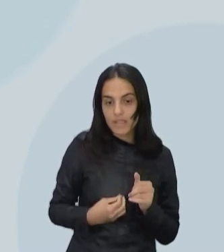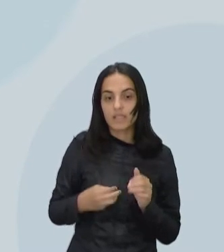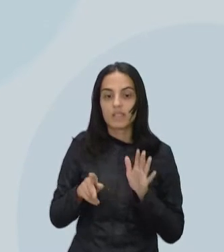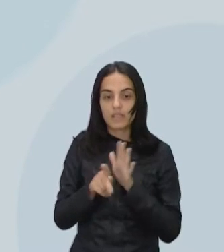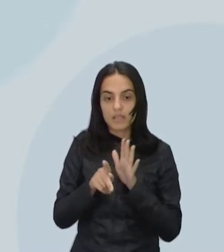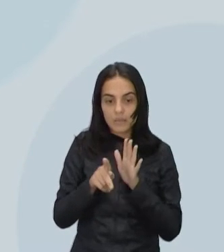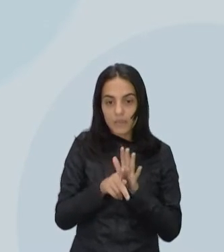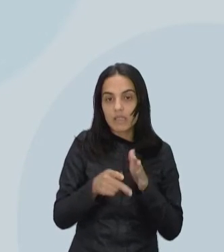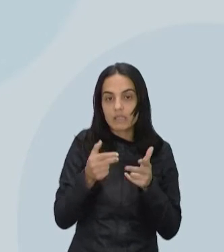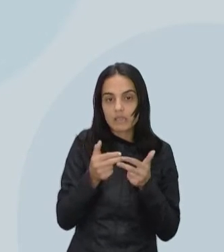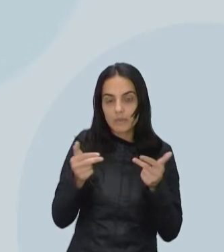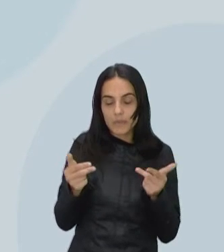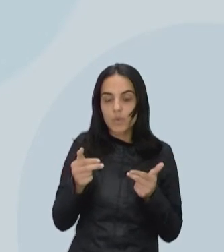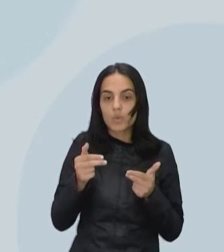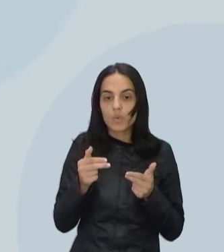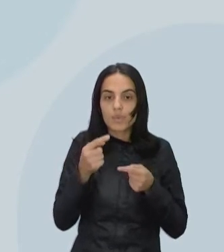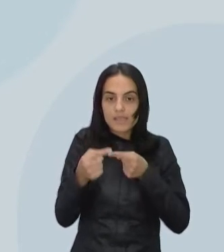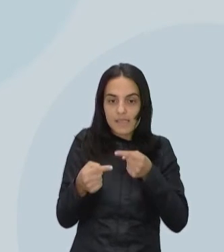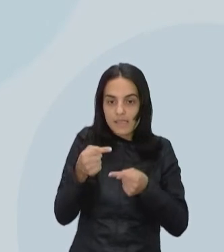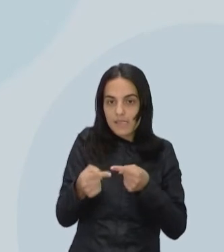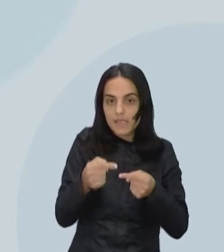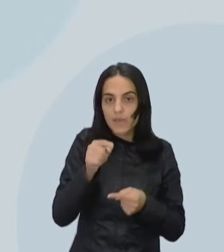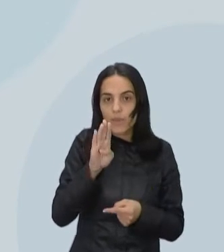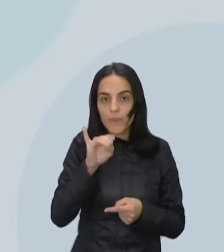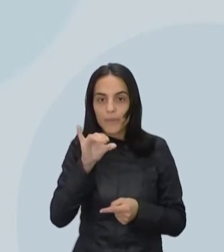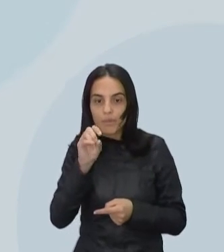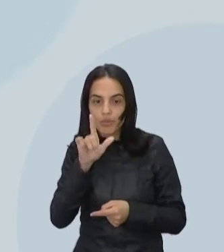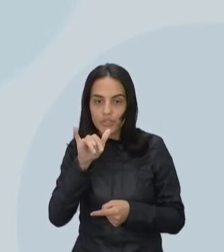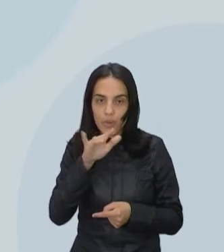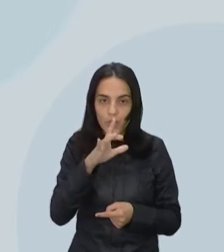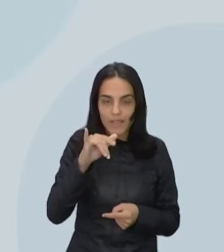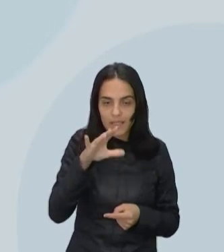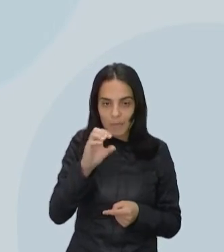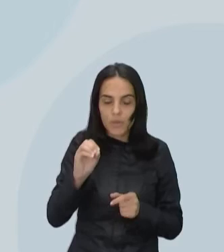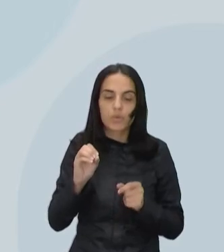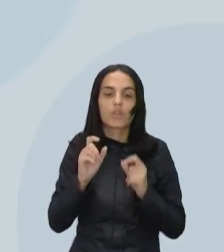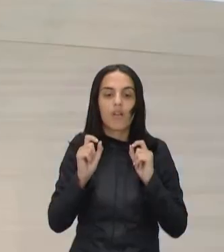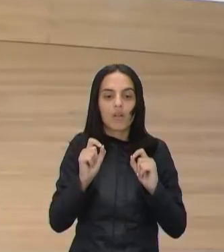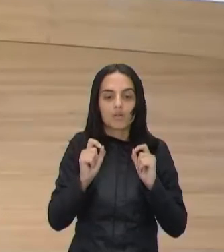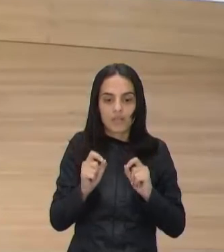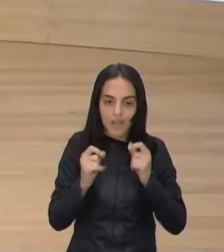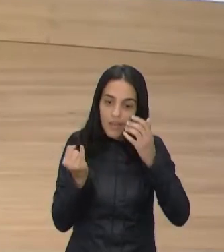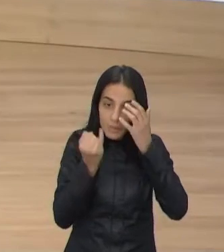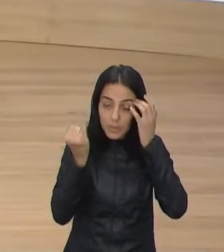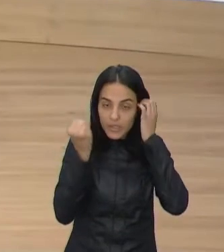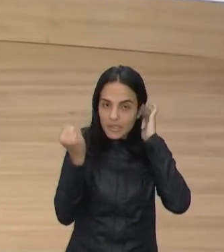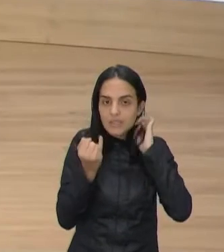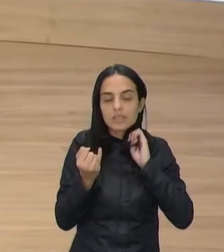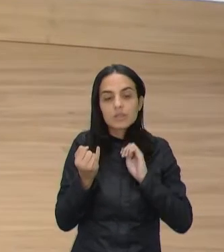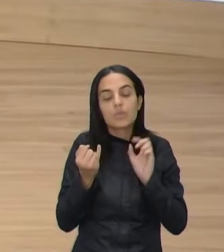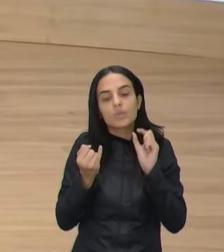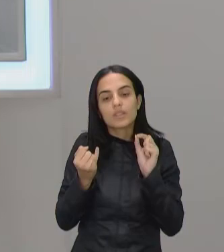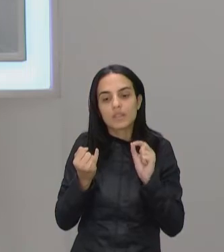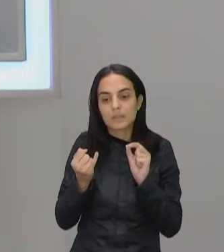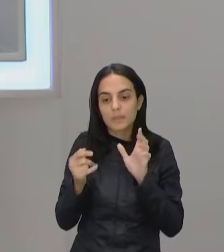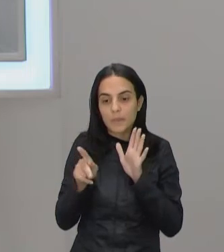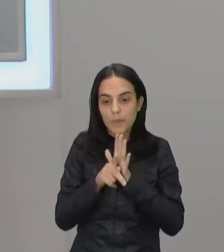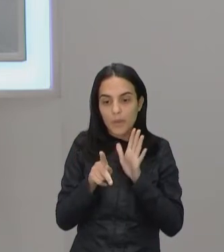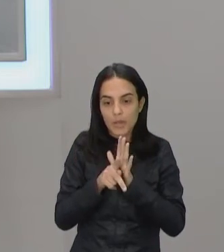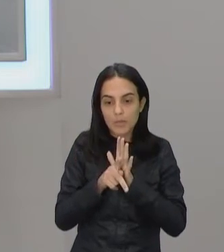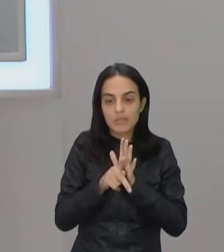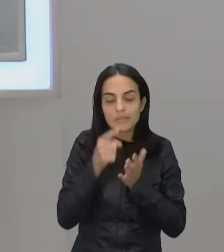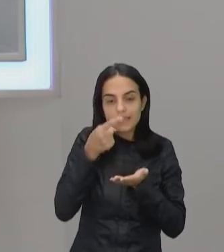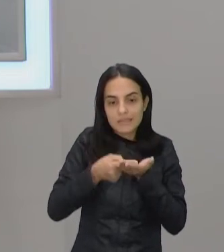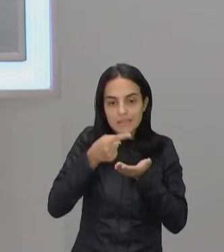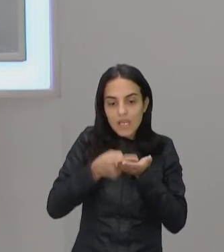suas funções no ciclo biogeoquímico. Então todas essas reações que nós falamos, elas são de fundamental importância para que sejam